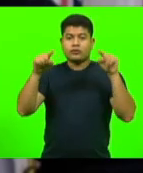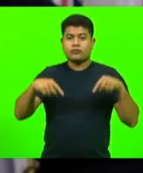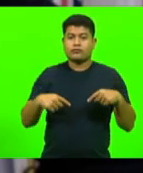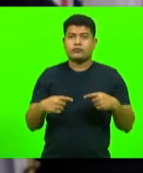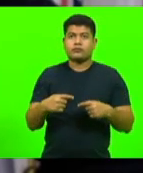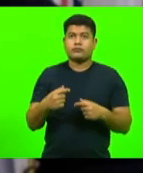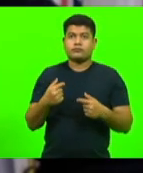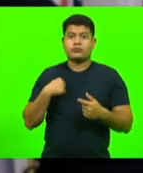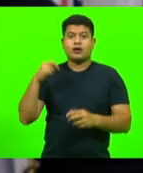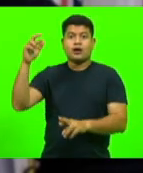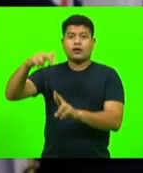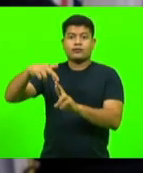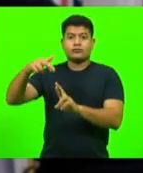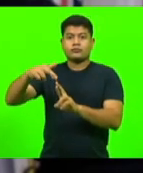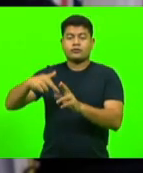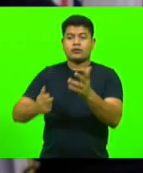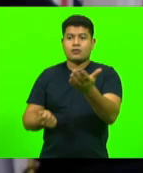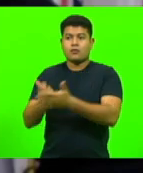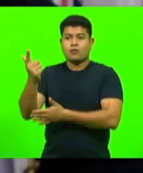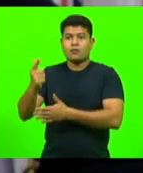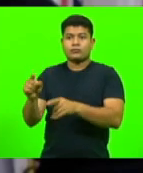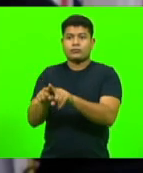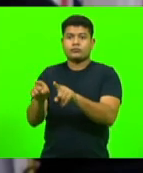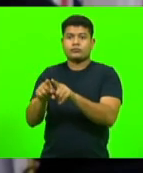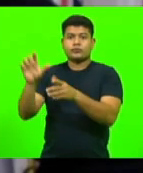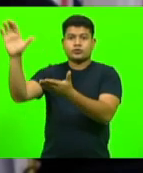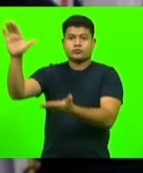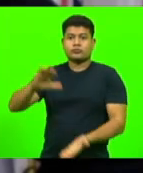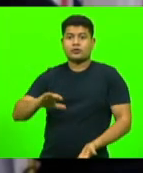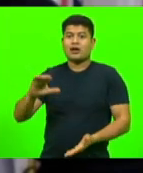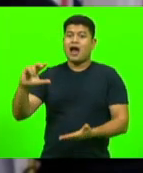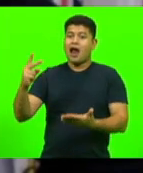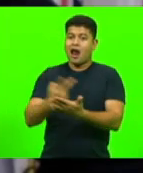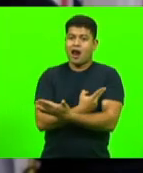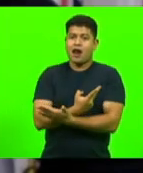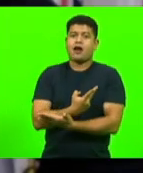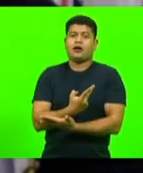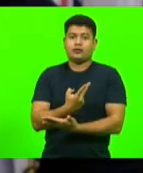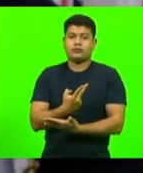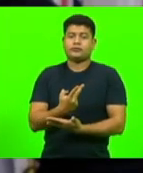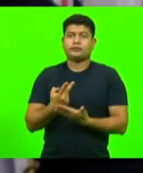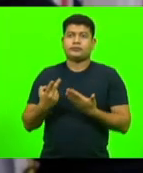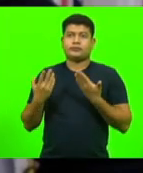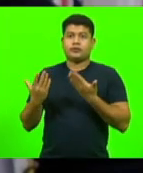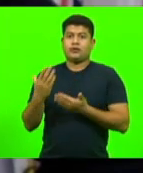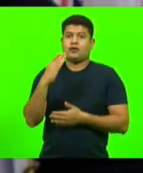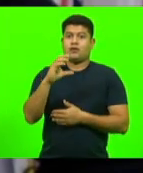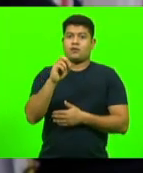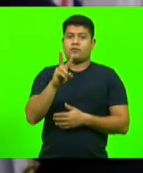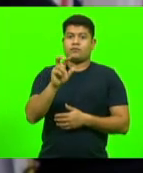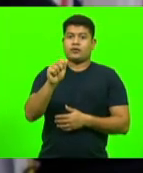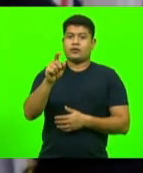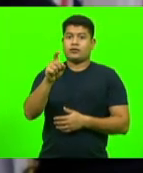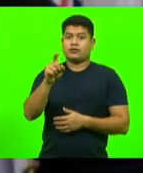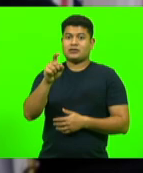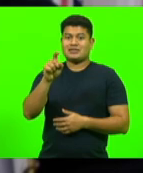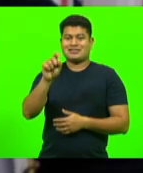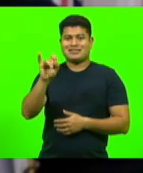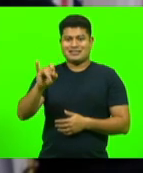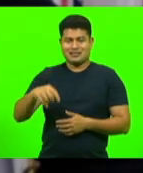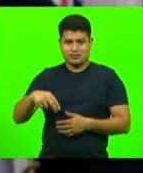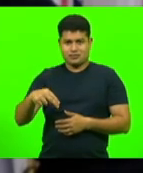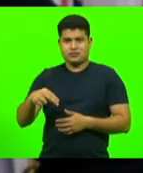fez referência a compra e exportação ilegal de da covac sim o mesmo aquele